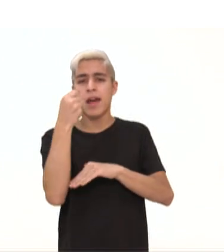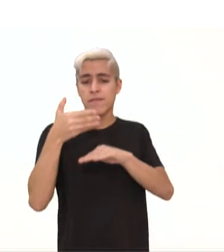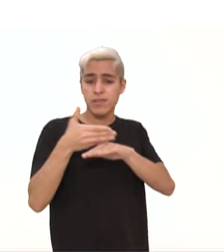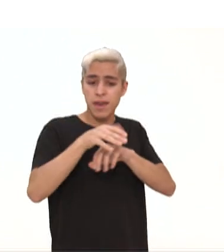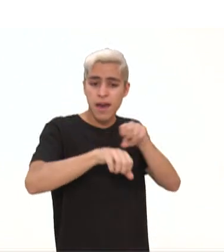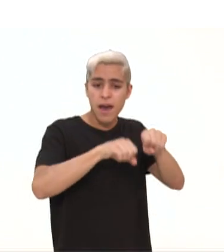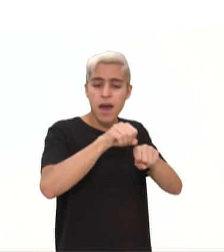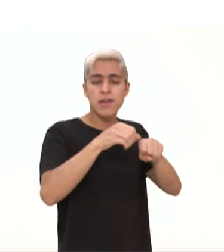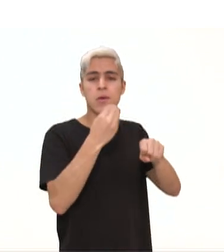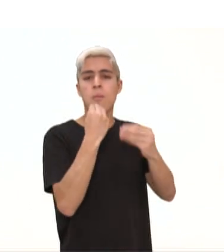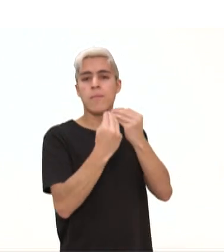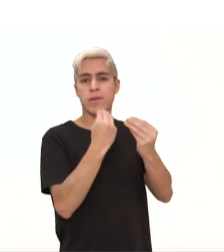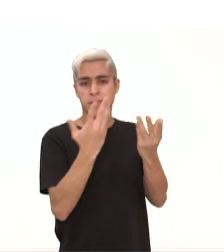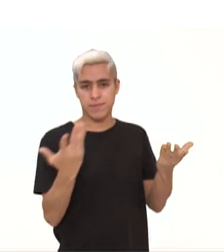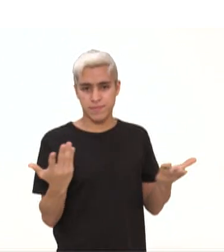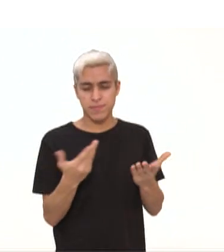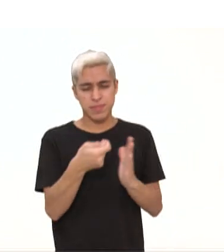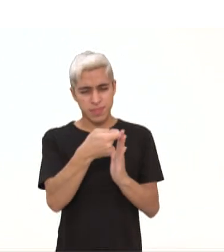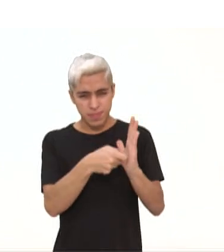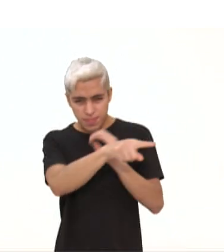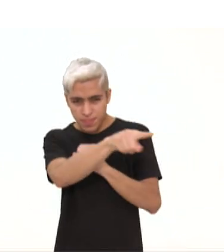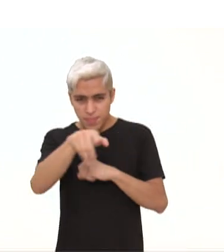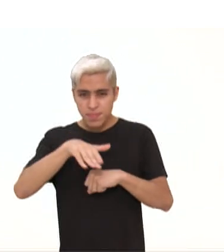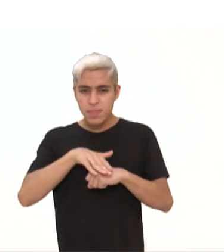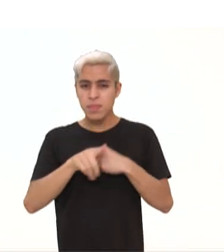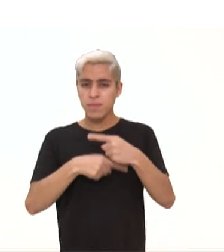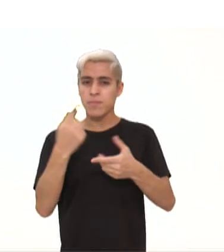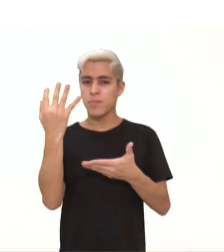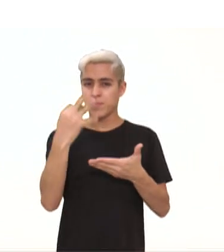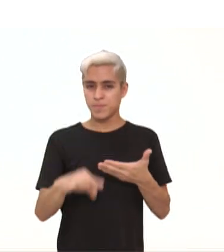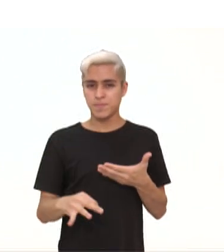acesso a recursos alimentares. Façam lá e a gente já corrige.